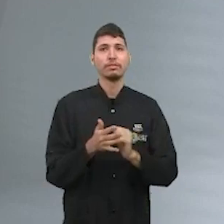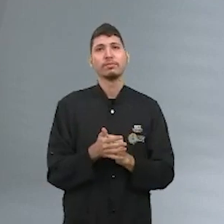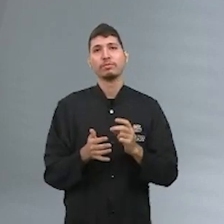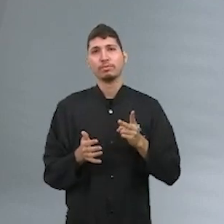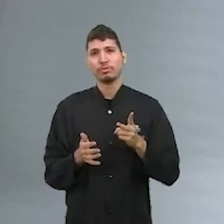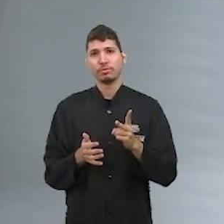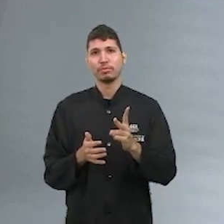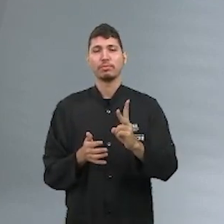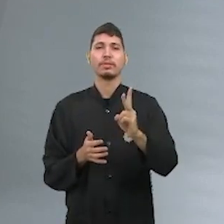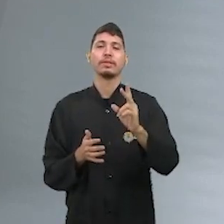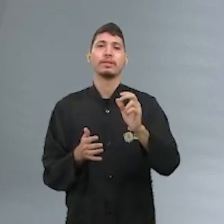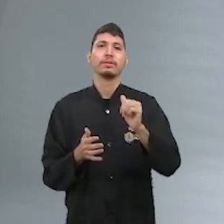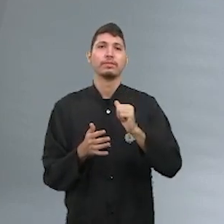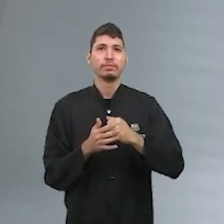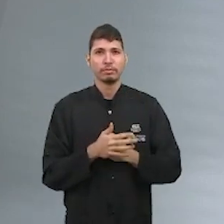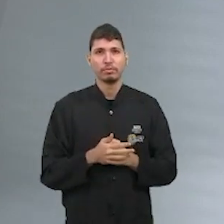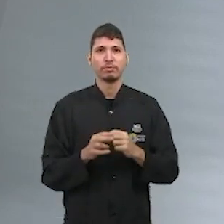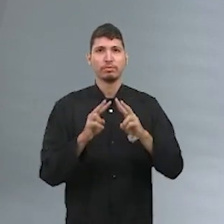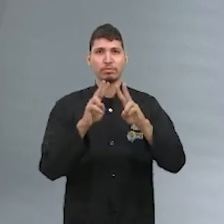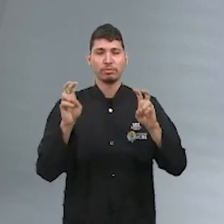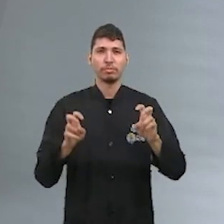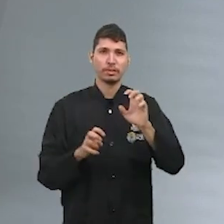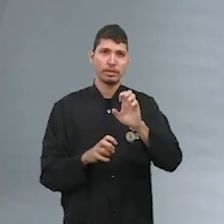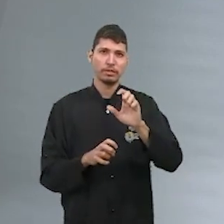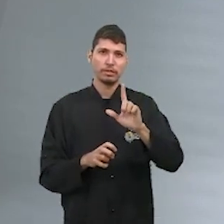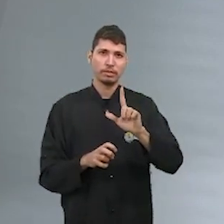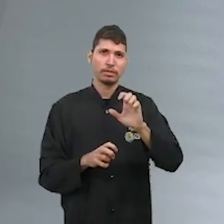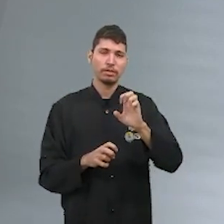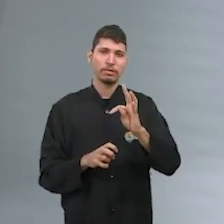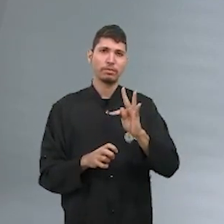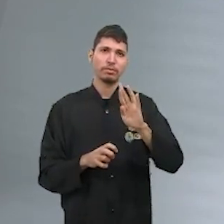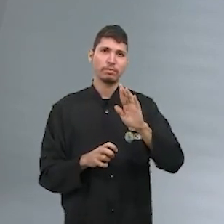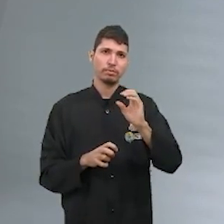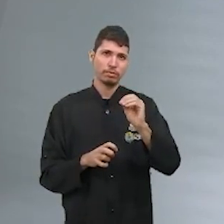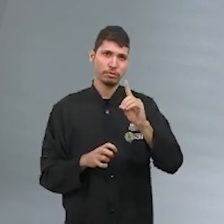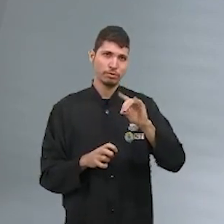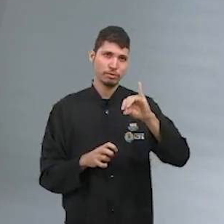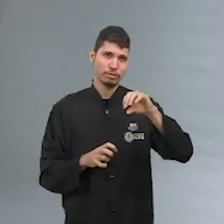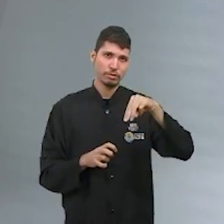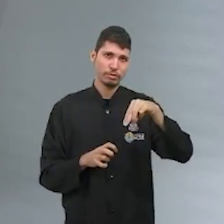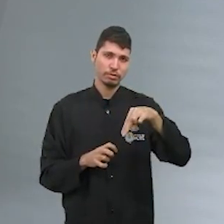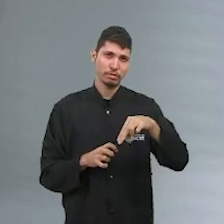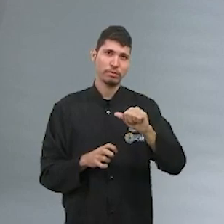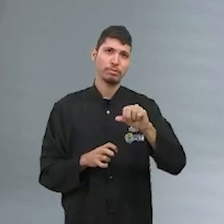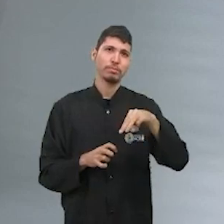aulas a parte de eletrodinâmica. E eu fico por aqui e até a próxima.